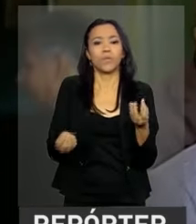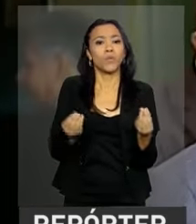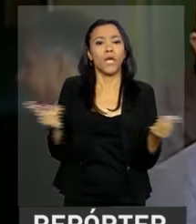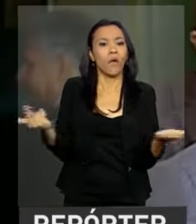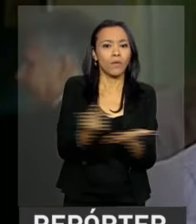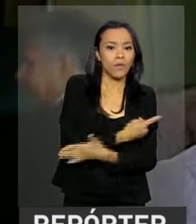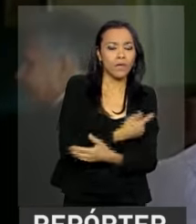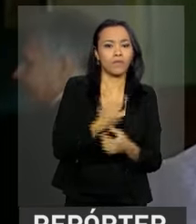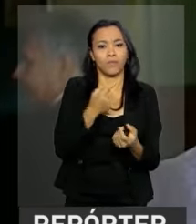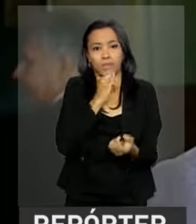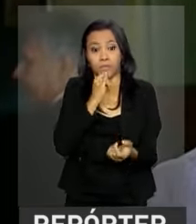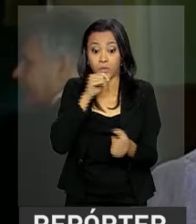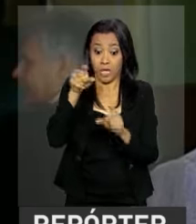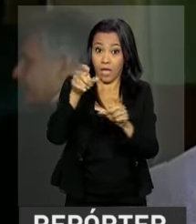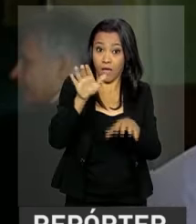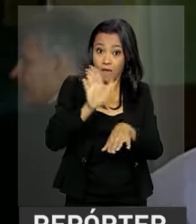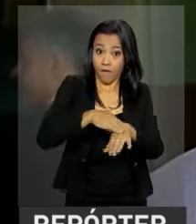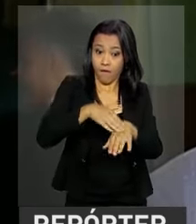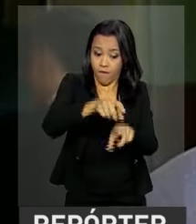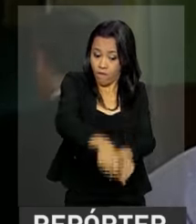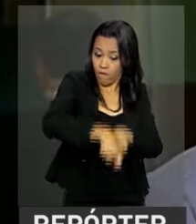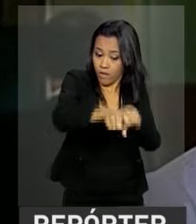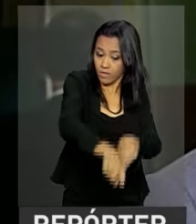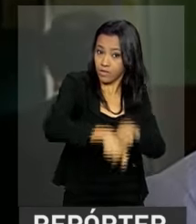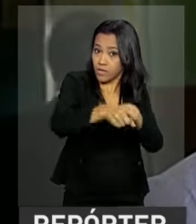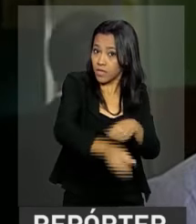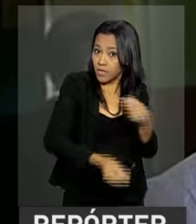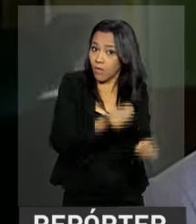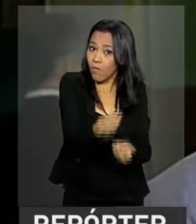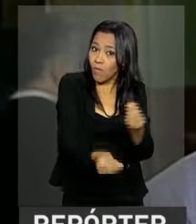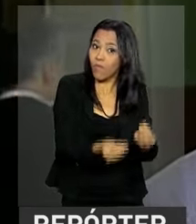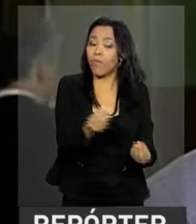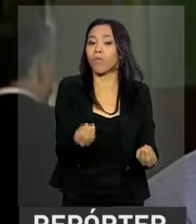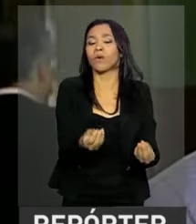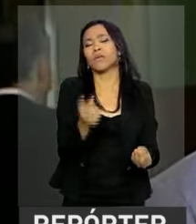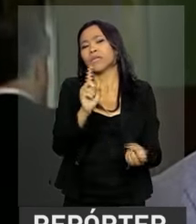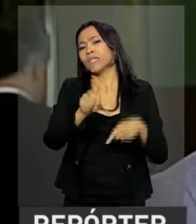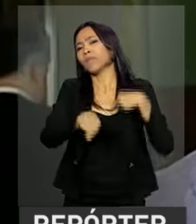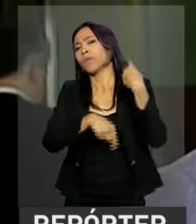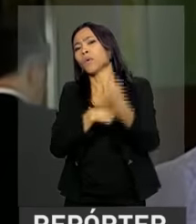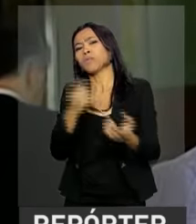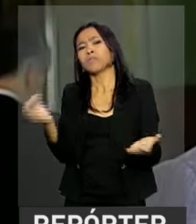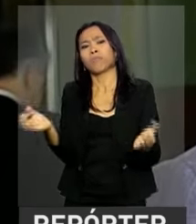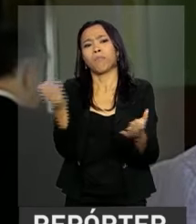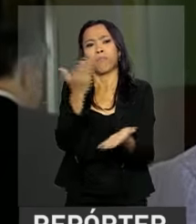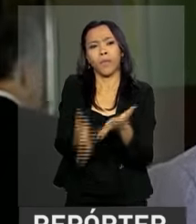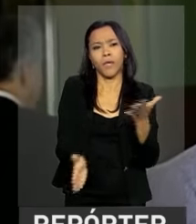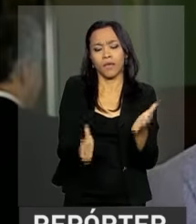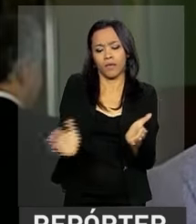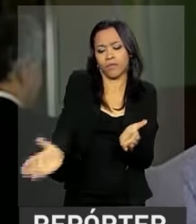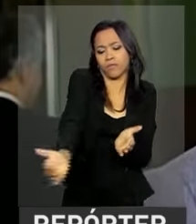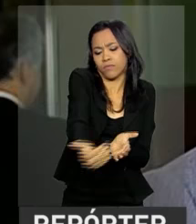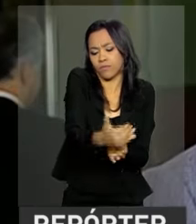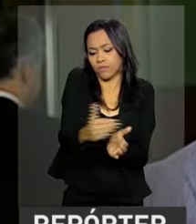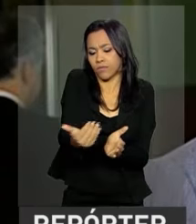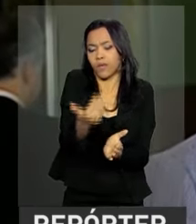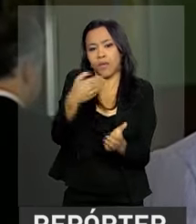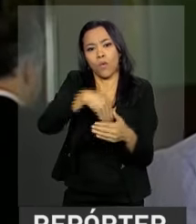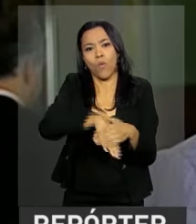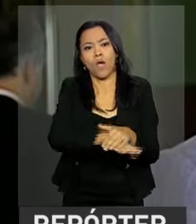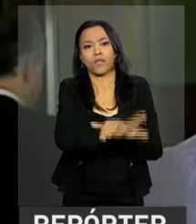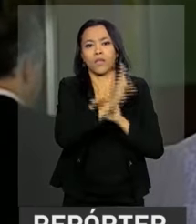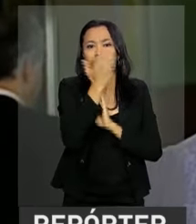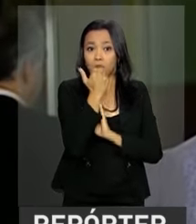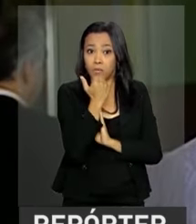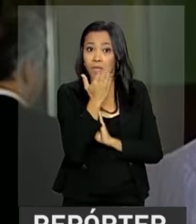fazenda no momento da colheita mas principalmente perdas depois da colheita na forma de acondicionar os alimentos